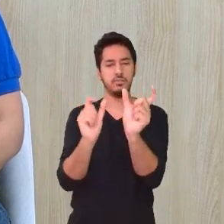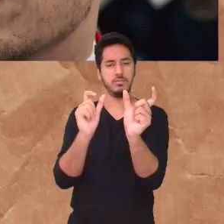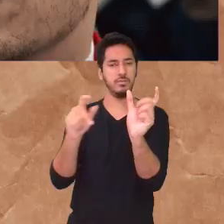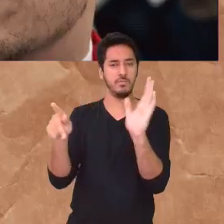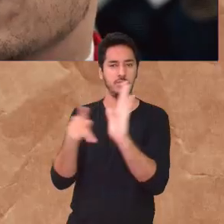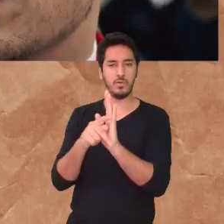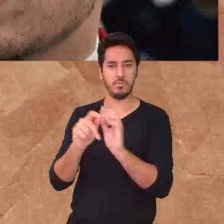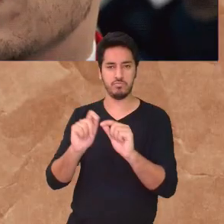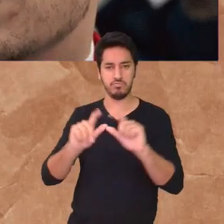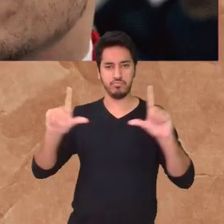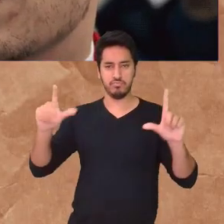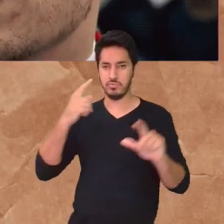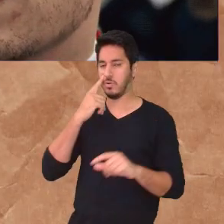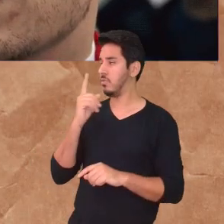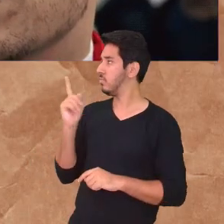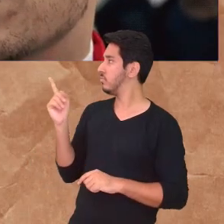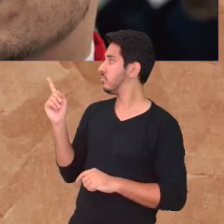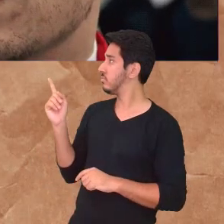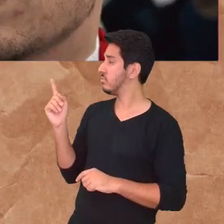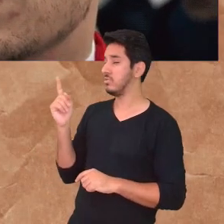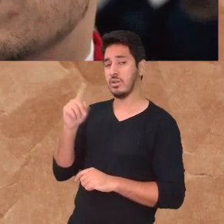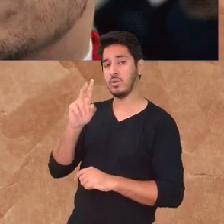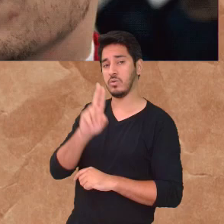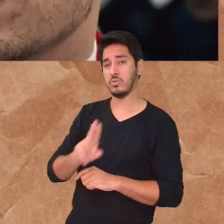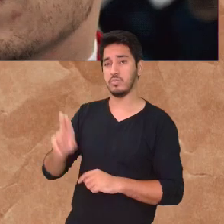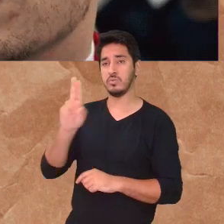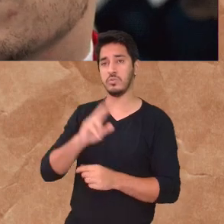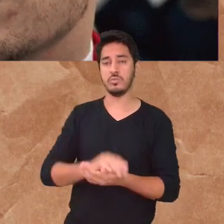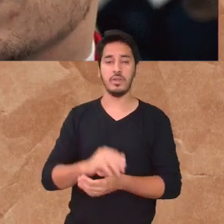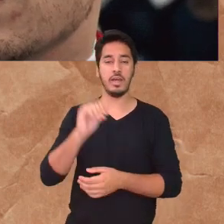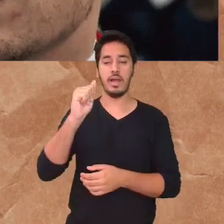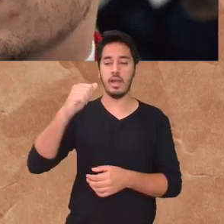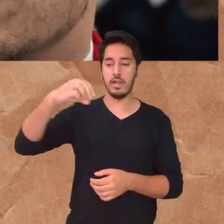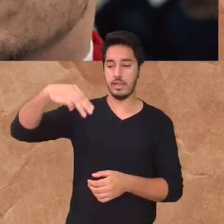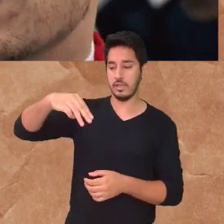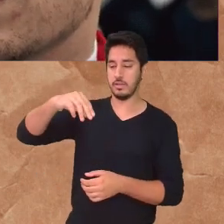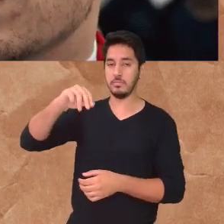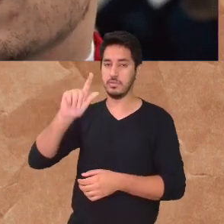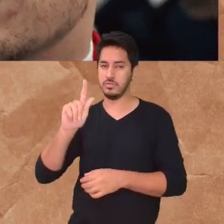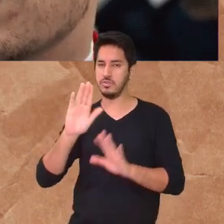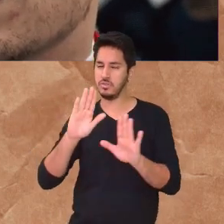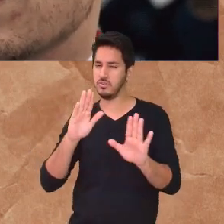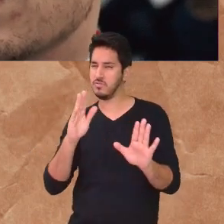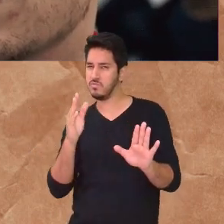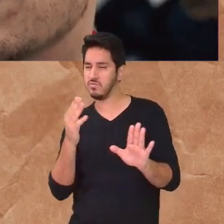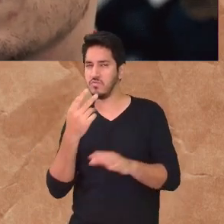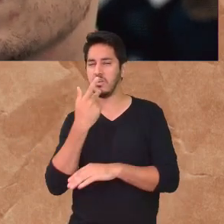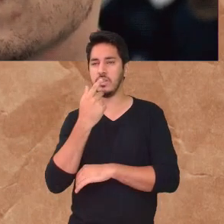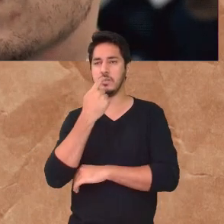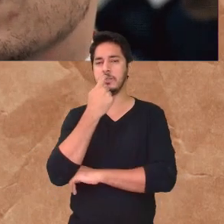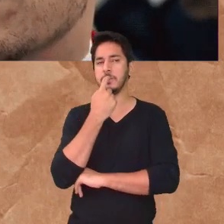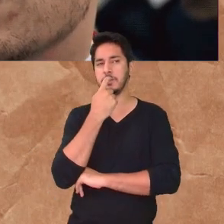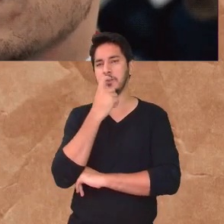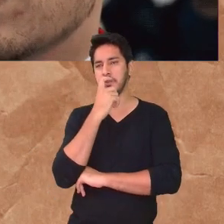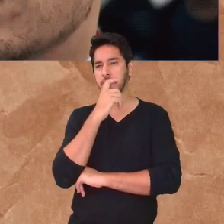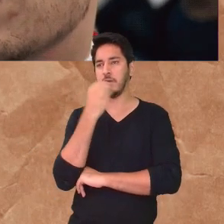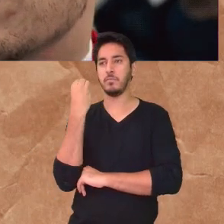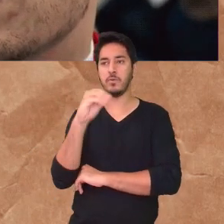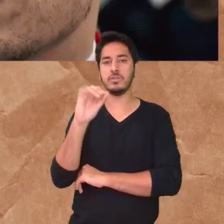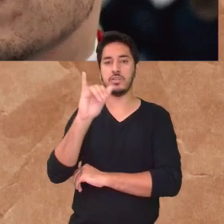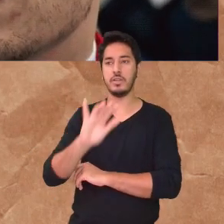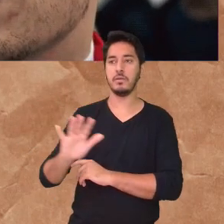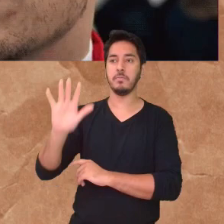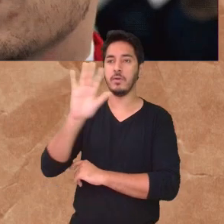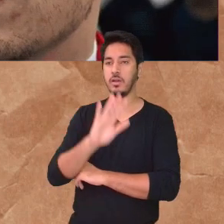tela, eles são utilizados, né? Por exemplo, AMG, Carla, eu vou chutar. Carla disse assim, Carla, bota essas imagens